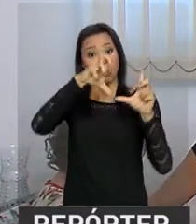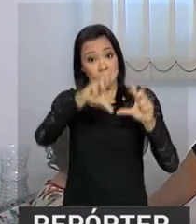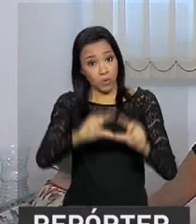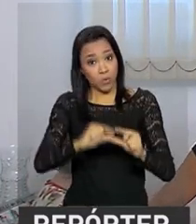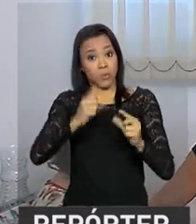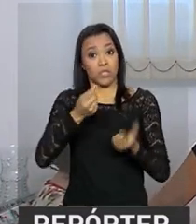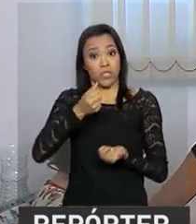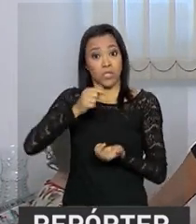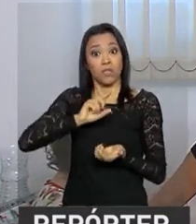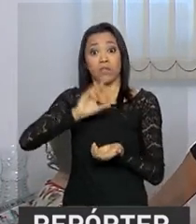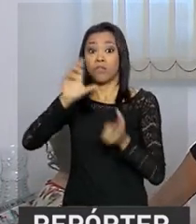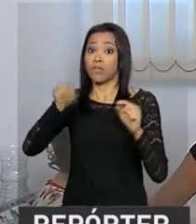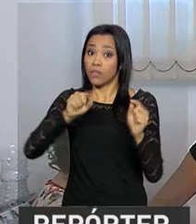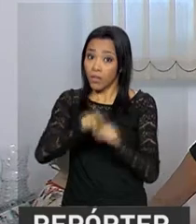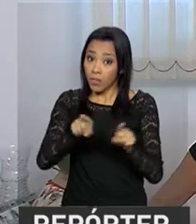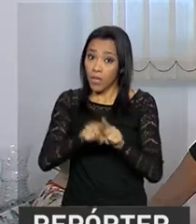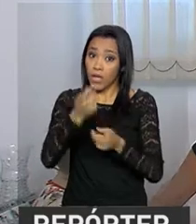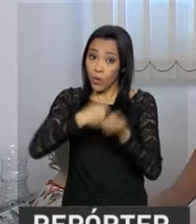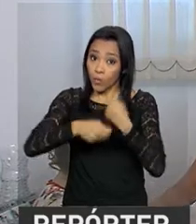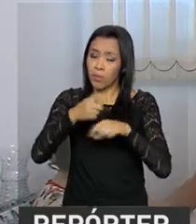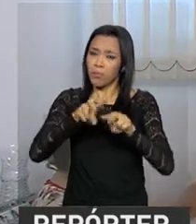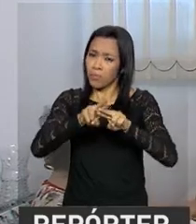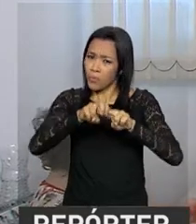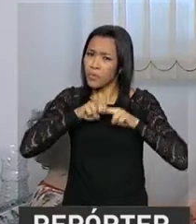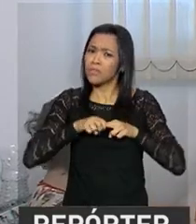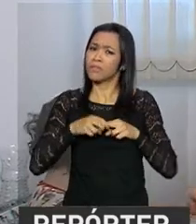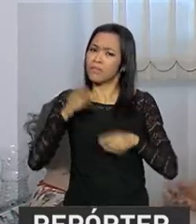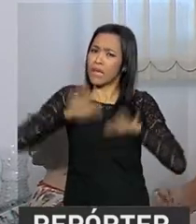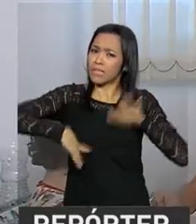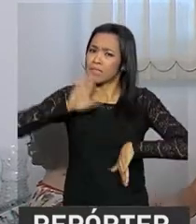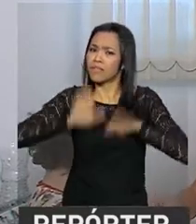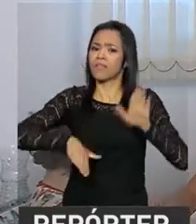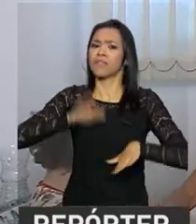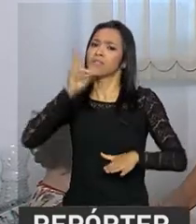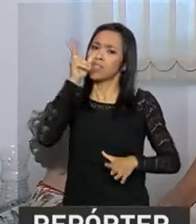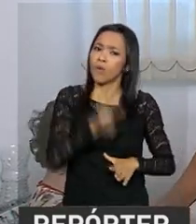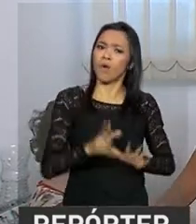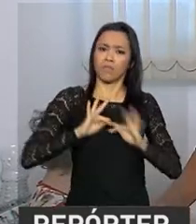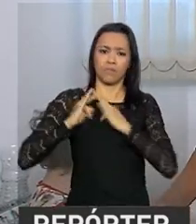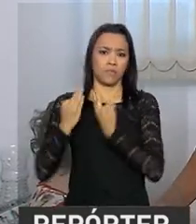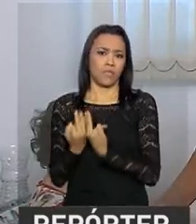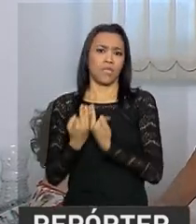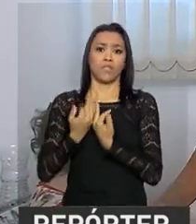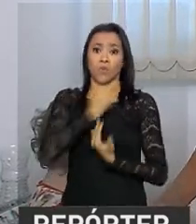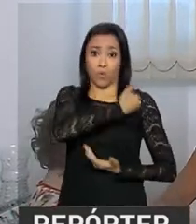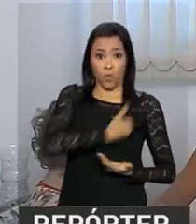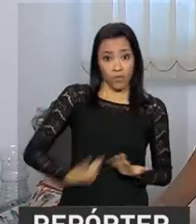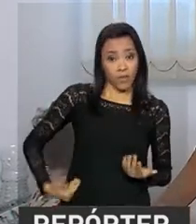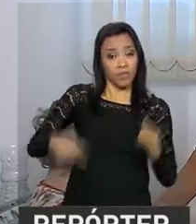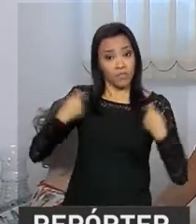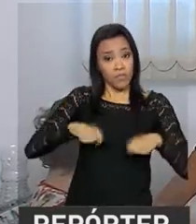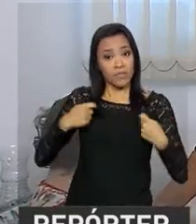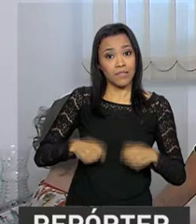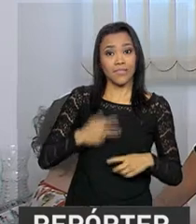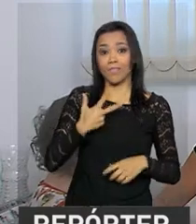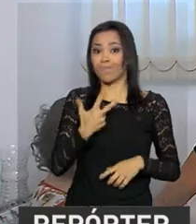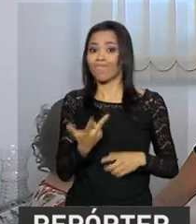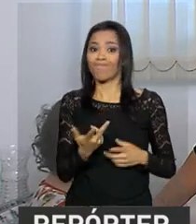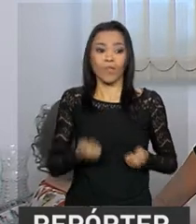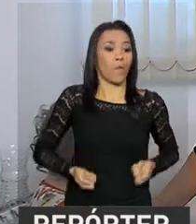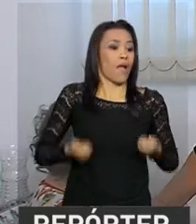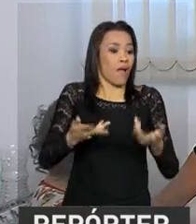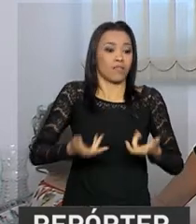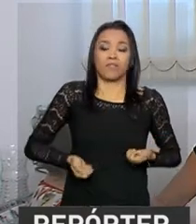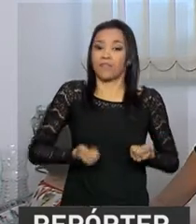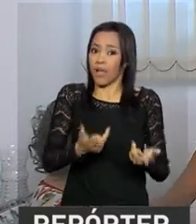da economia isso que muitas vezes assim como as famílias o estado precisa optar não por gastar